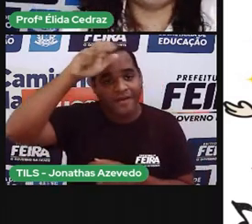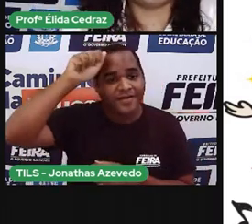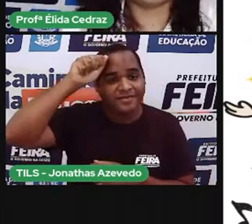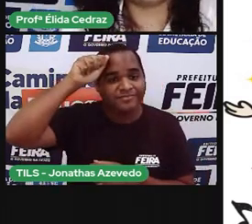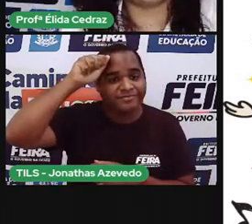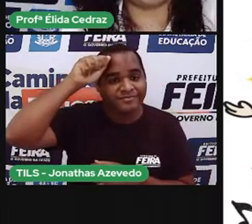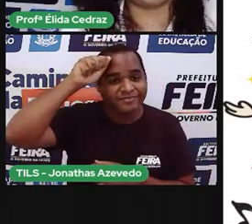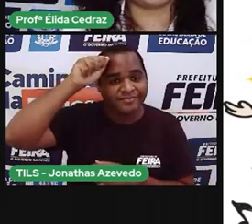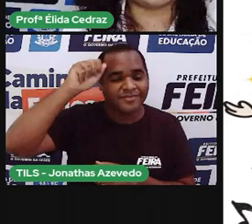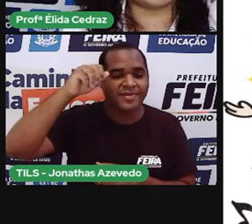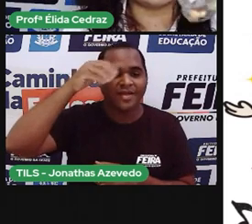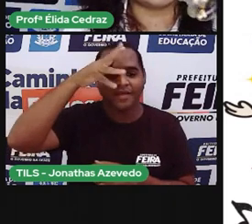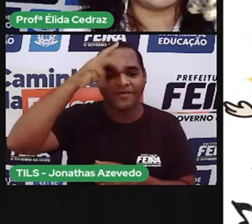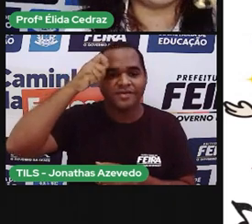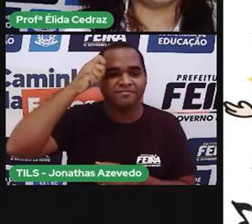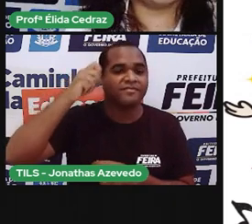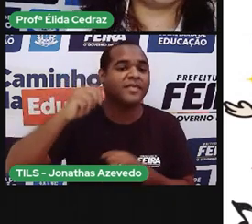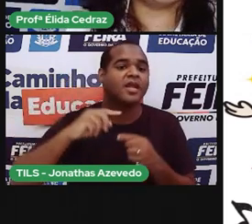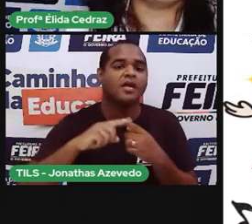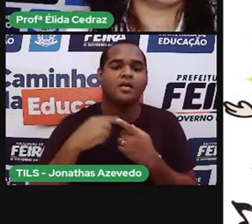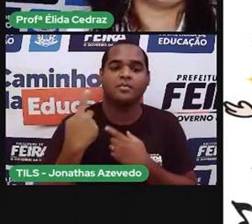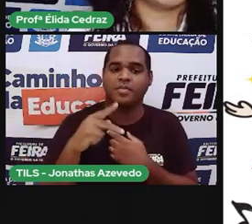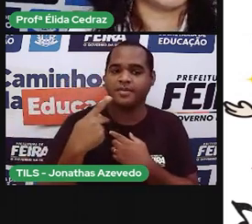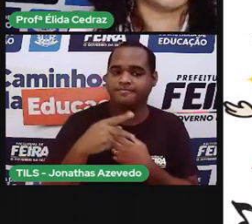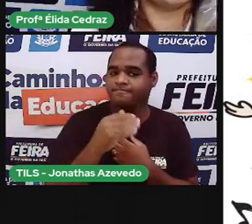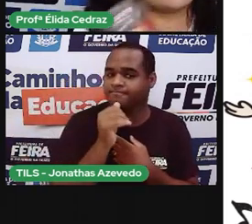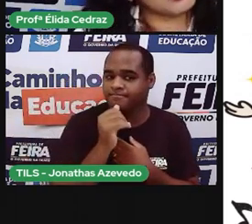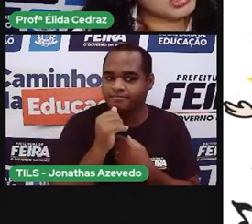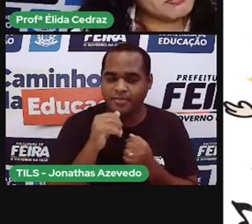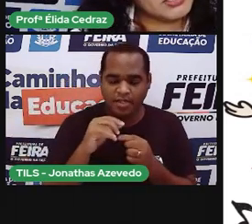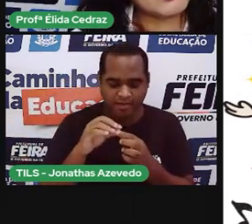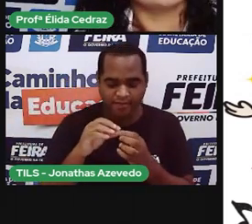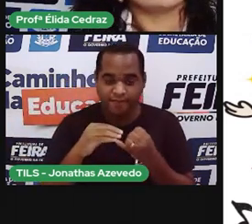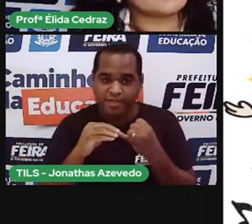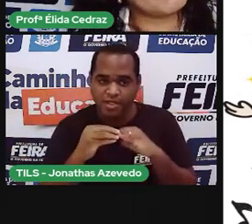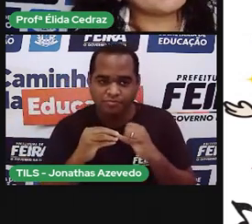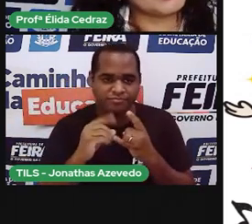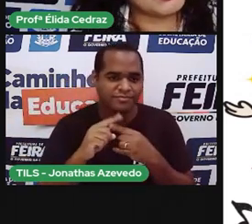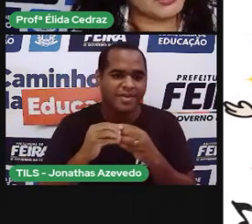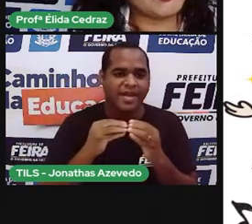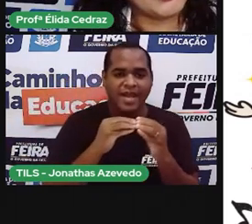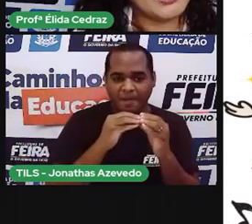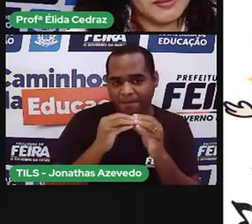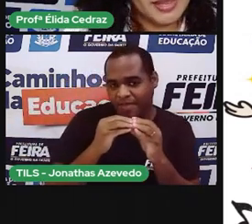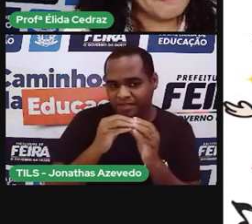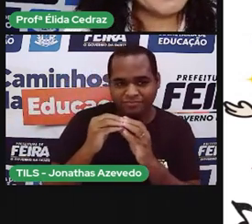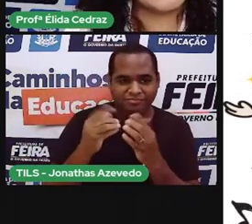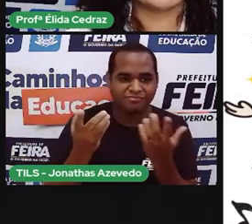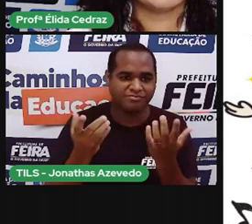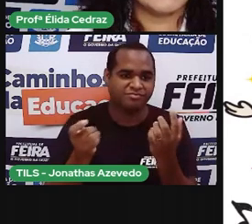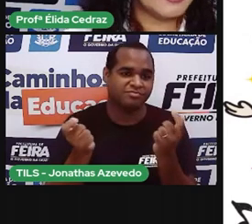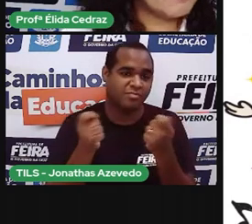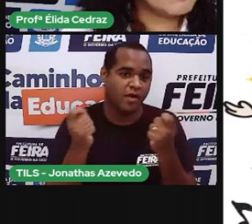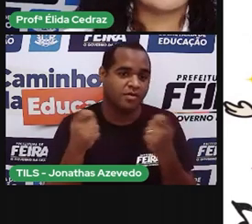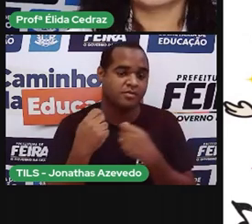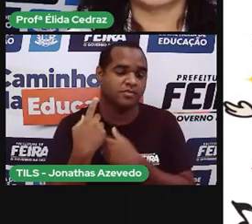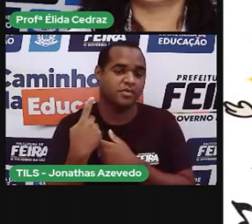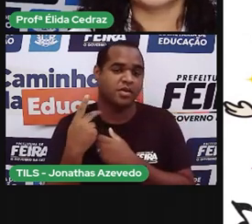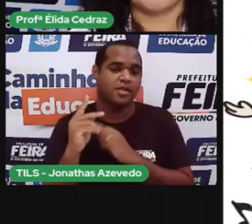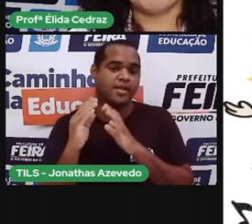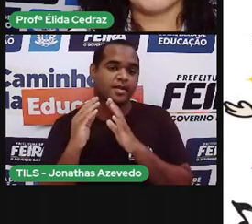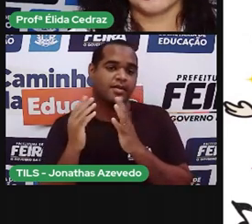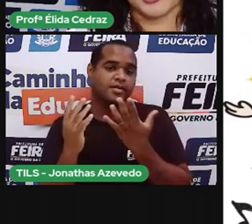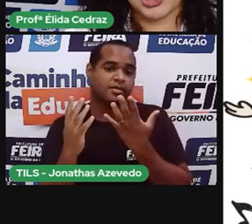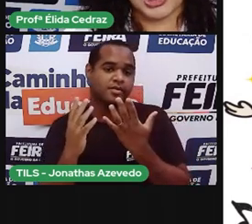atrasou Sementinha aqui tem grãos de feijão grandes amigos que há sempre o que eu tenho na minha